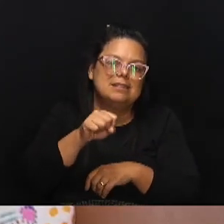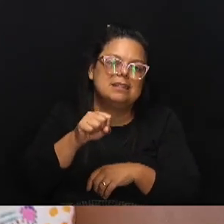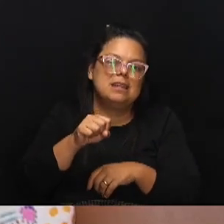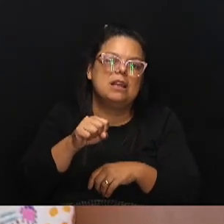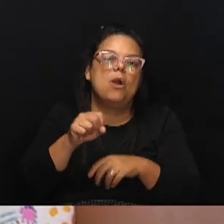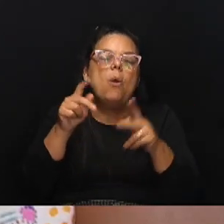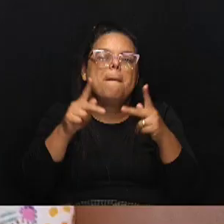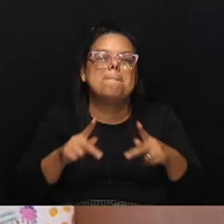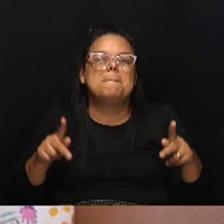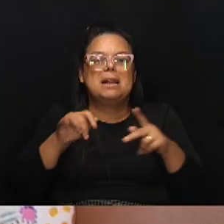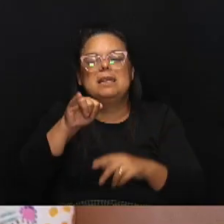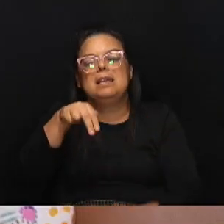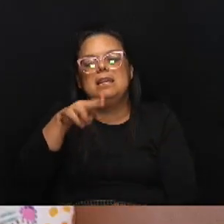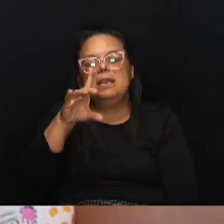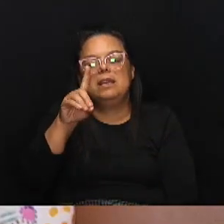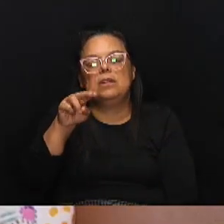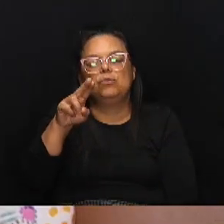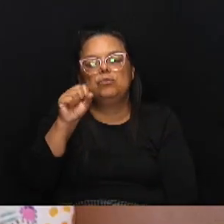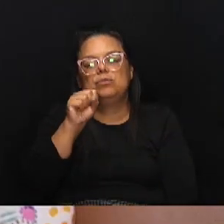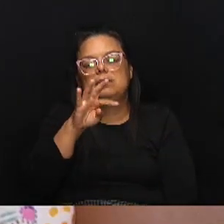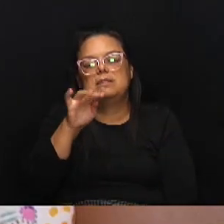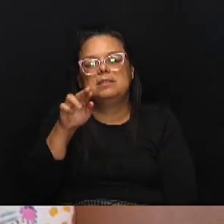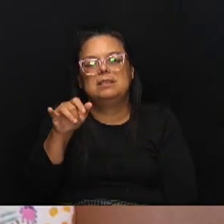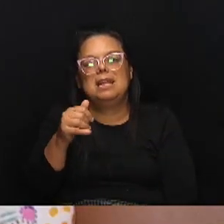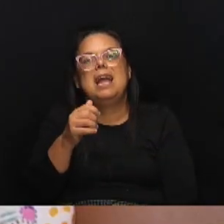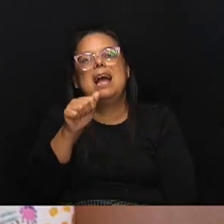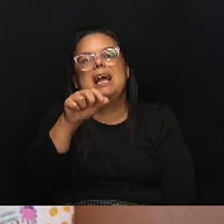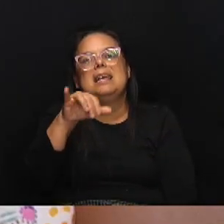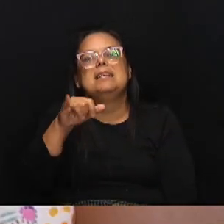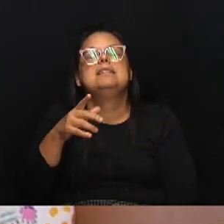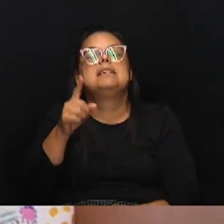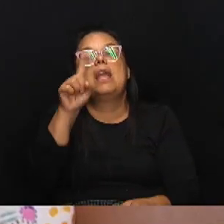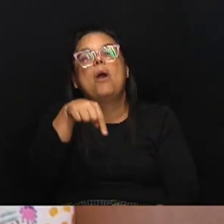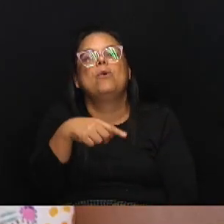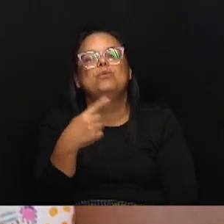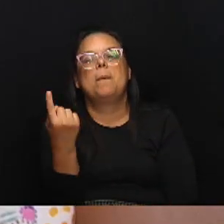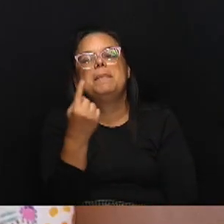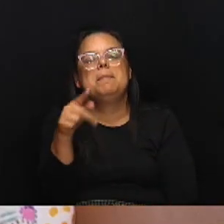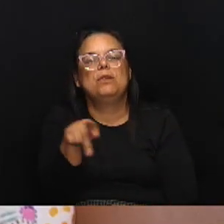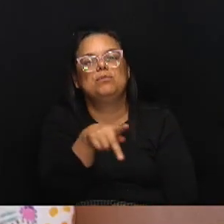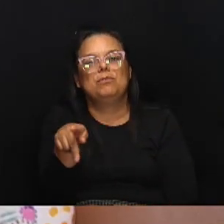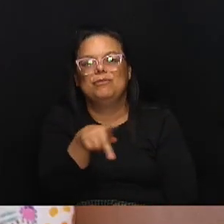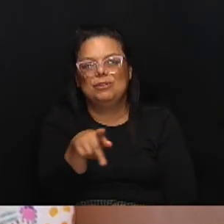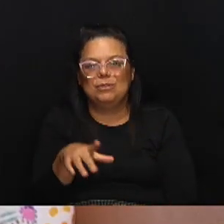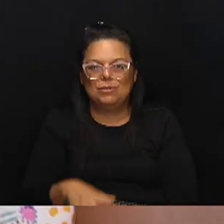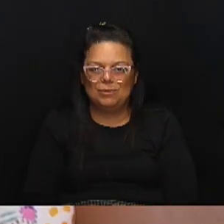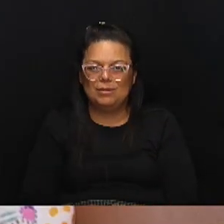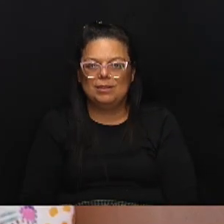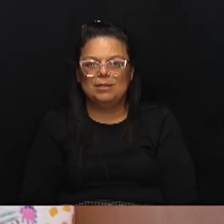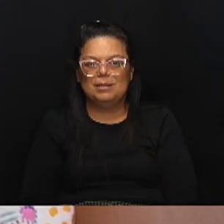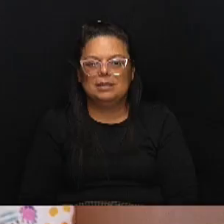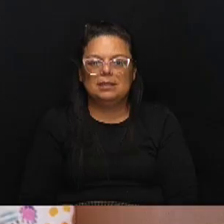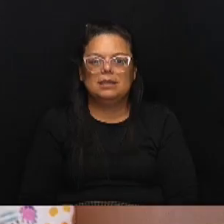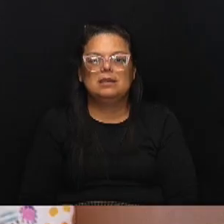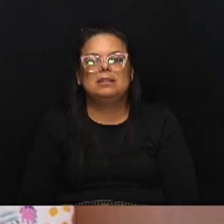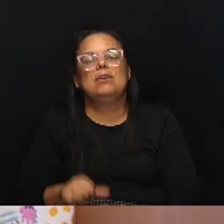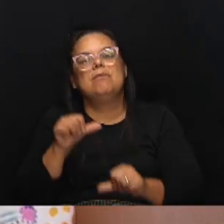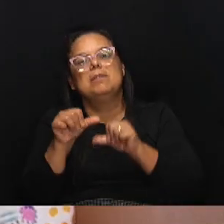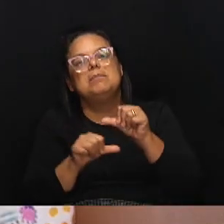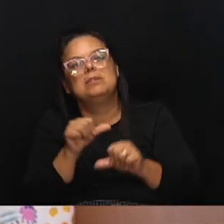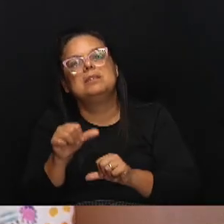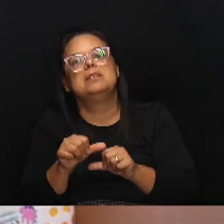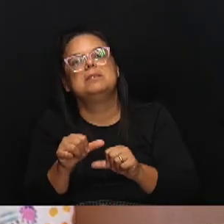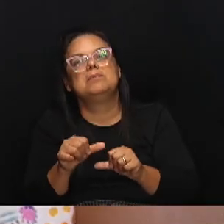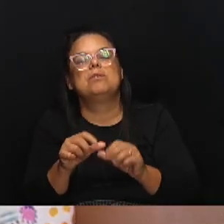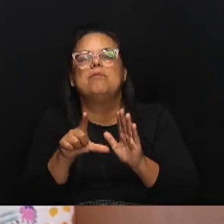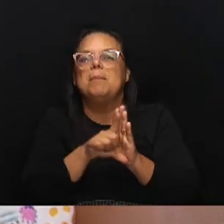nome desses 2 primeiros professores que a gente tem aqui. Agora, vai mudando conforme a